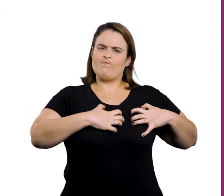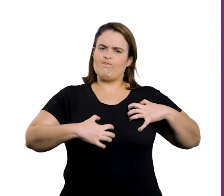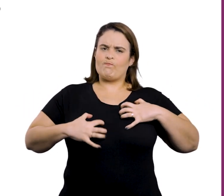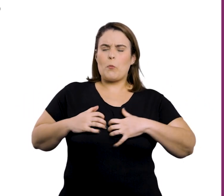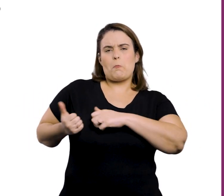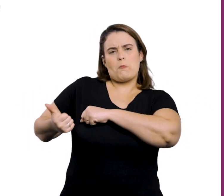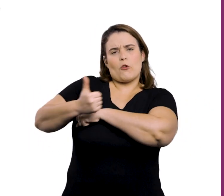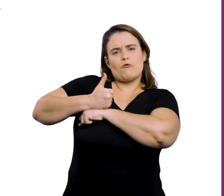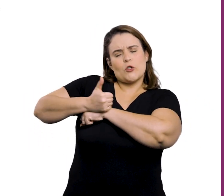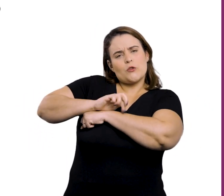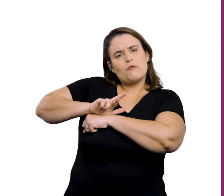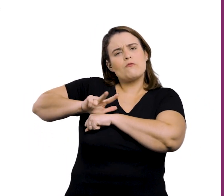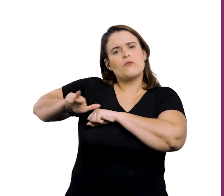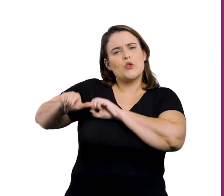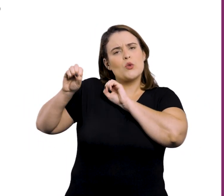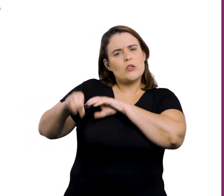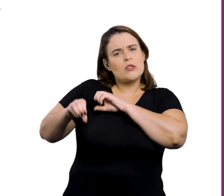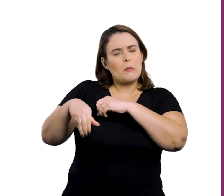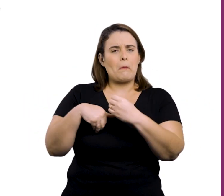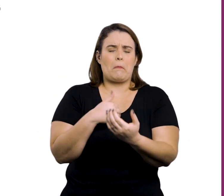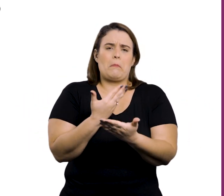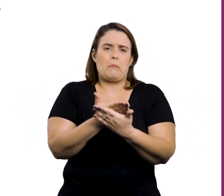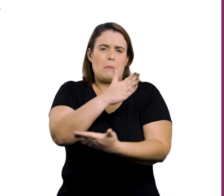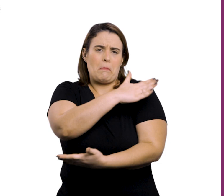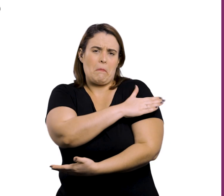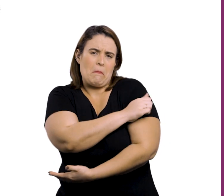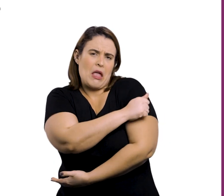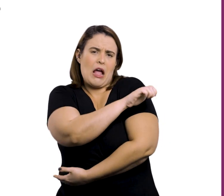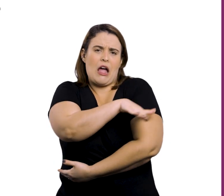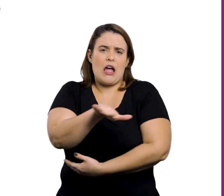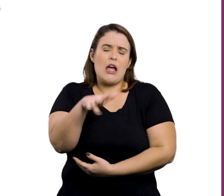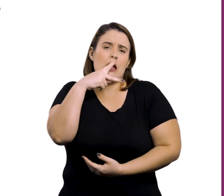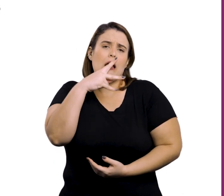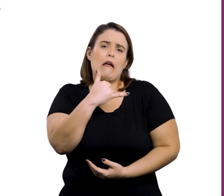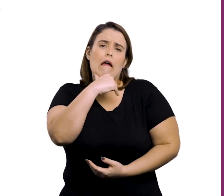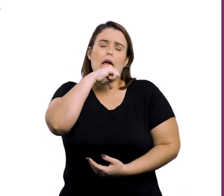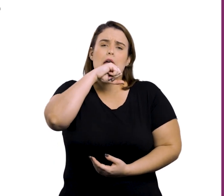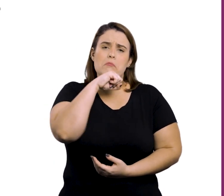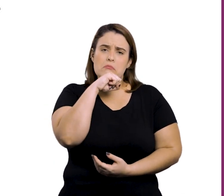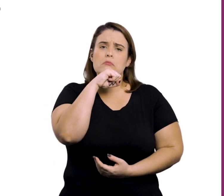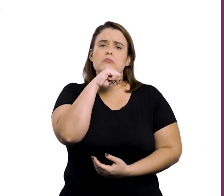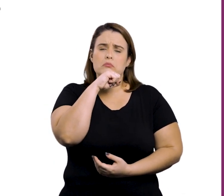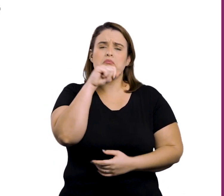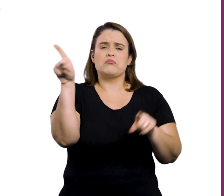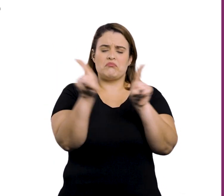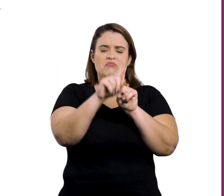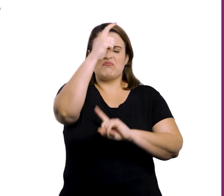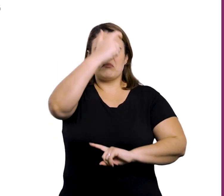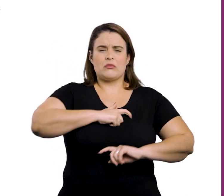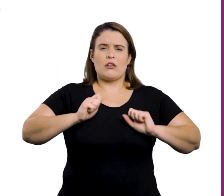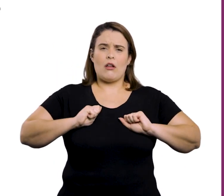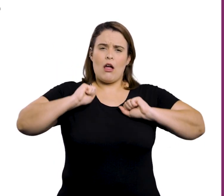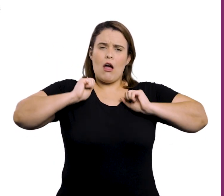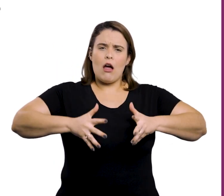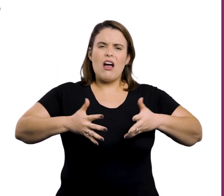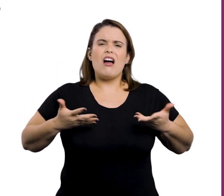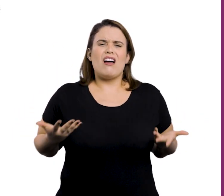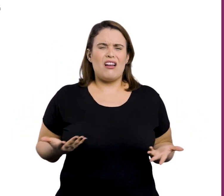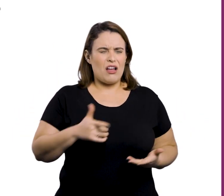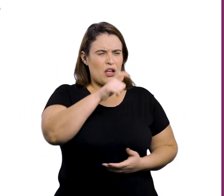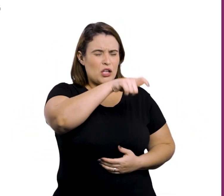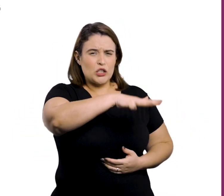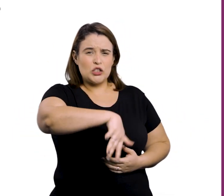indignação de uma multidão de profissionais da educação, estudantes, mães, pais e ativistas que testemunham